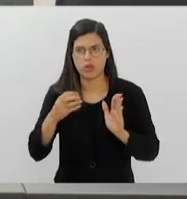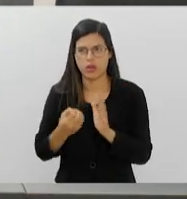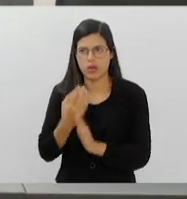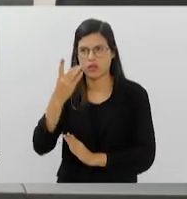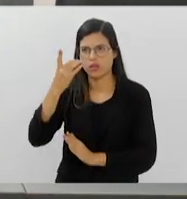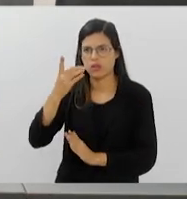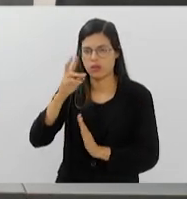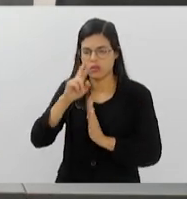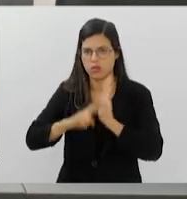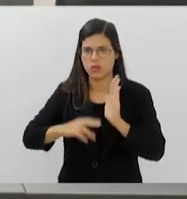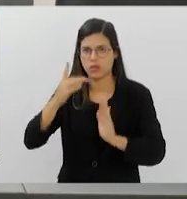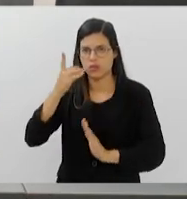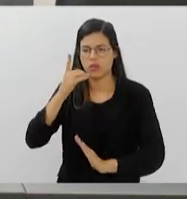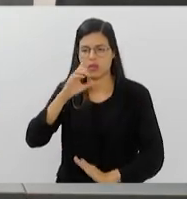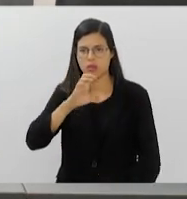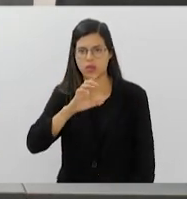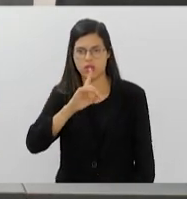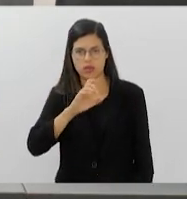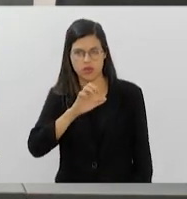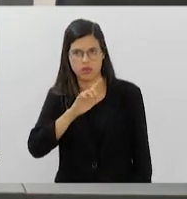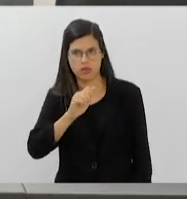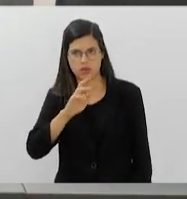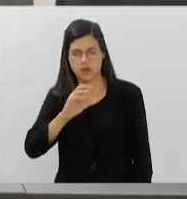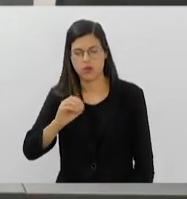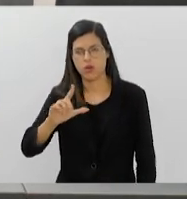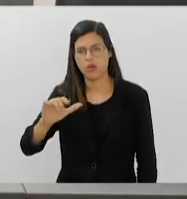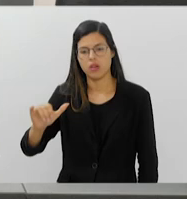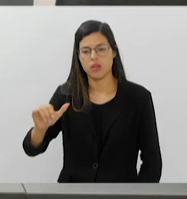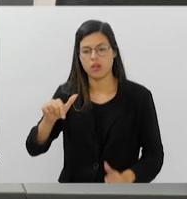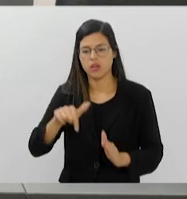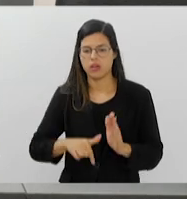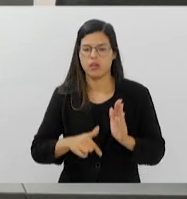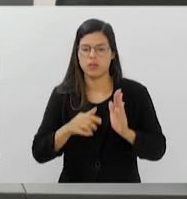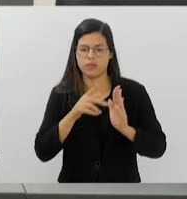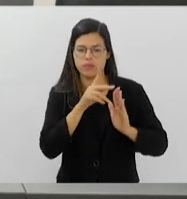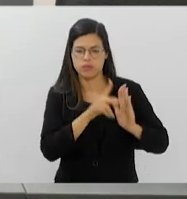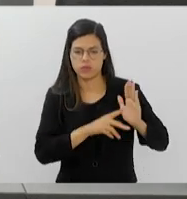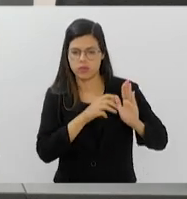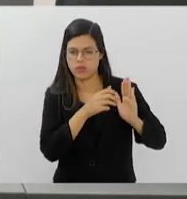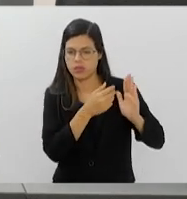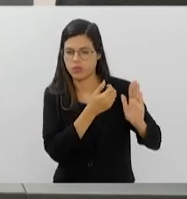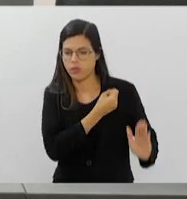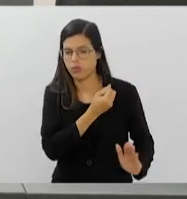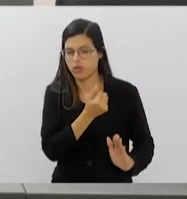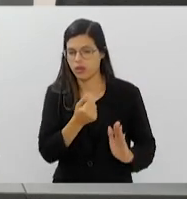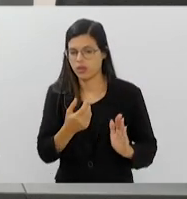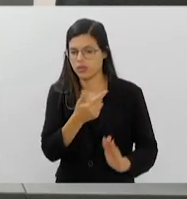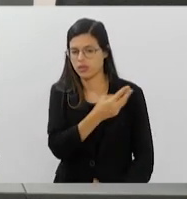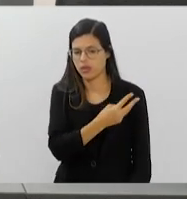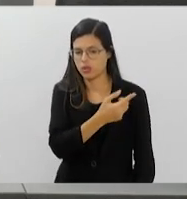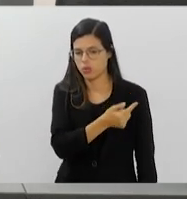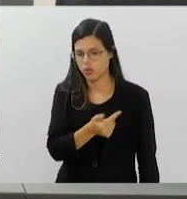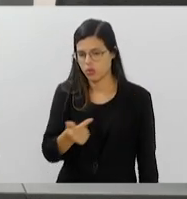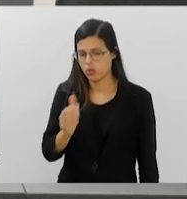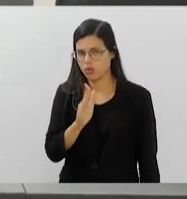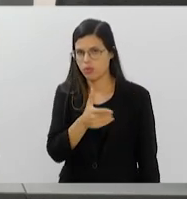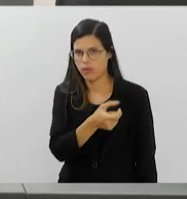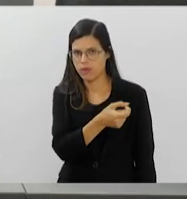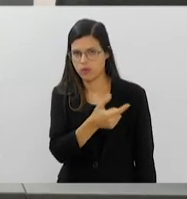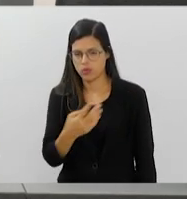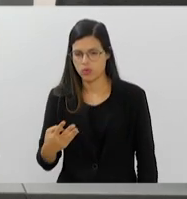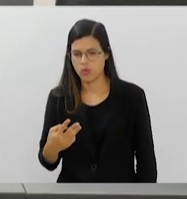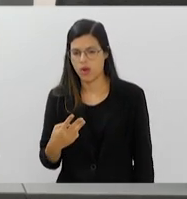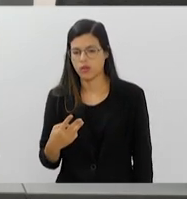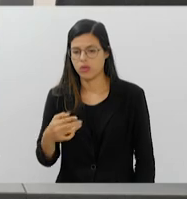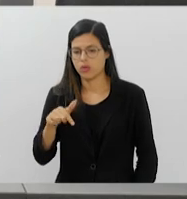vou ler os pareceres. Item 15 da pauta, projeto de lei 5722 de 22, de autoria do deputado Átila Nunes, que declara como patrimônio imaterial